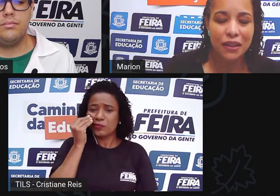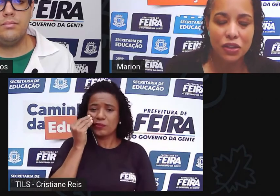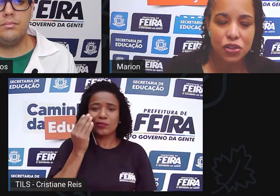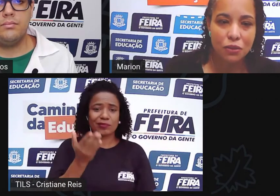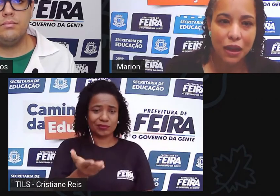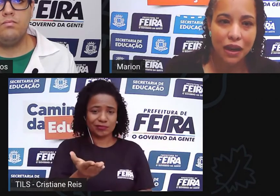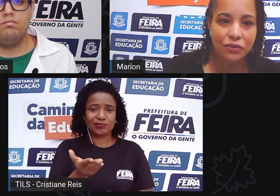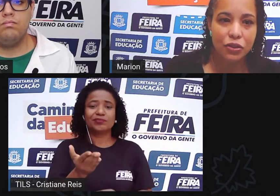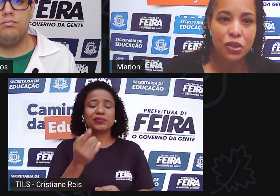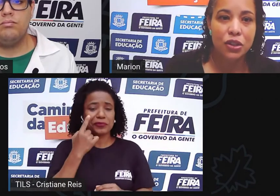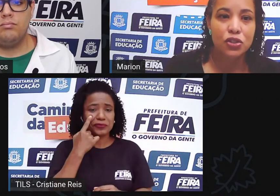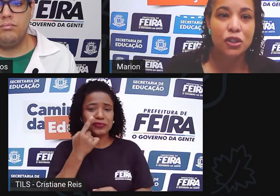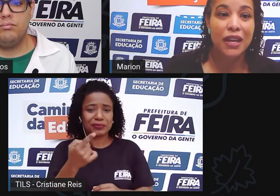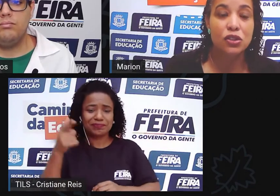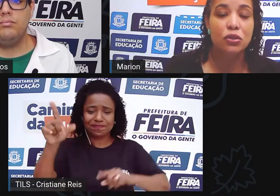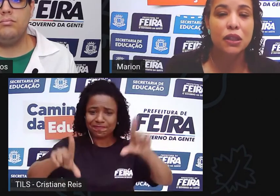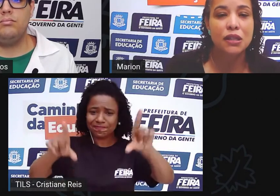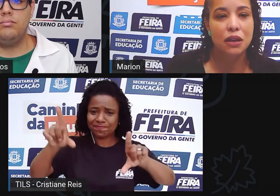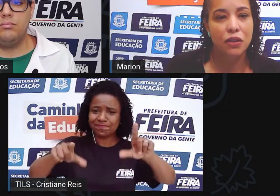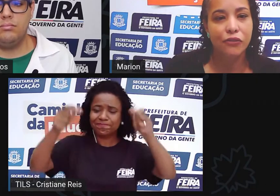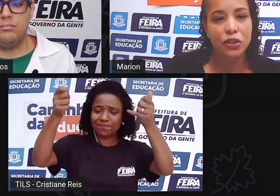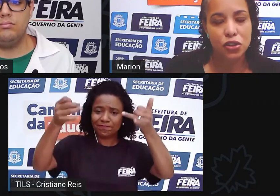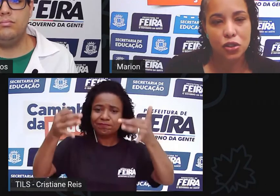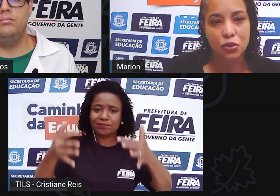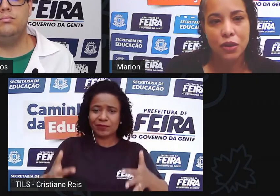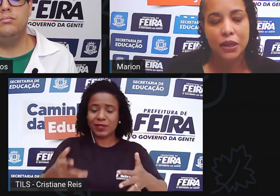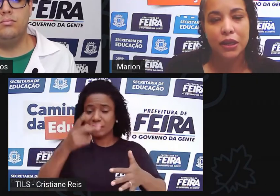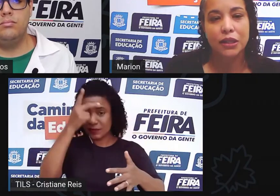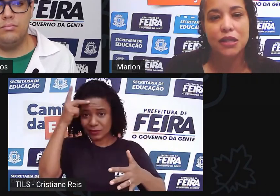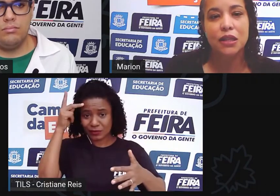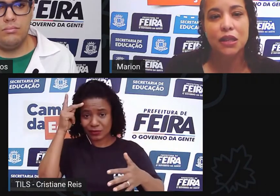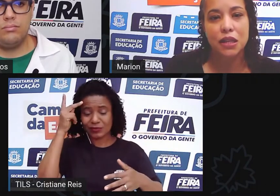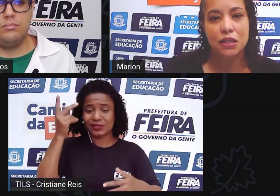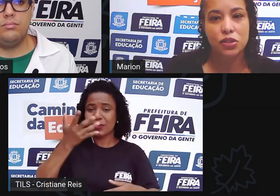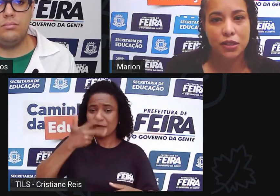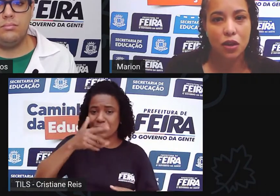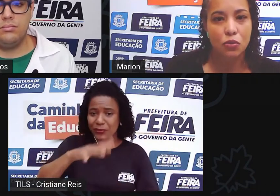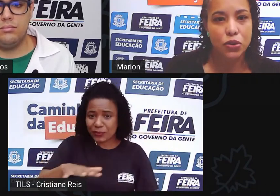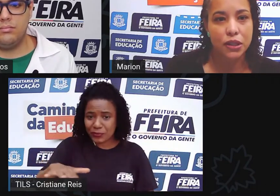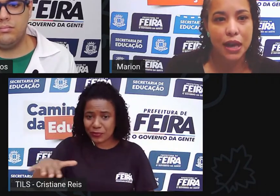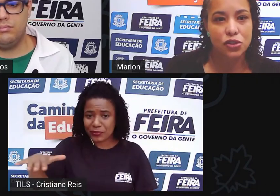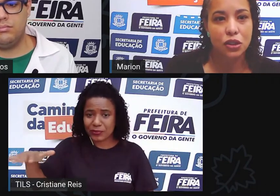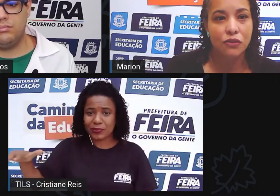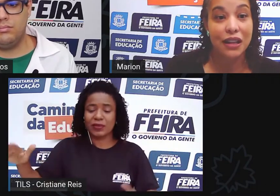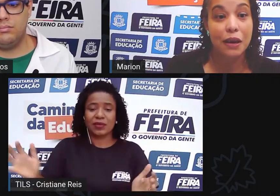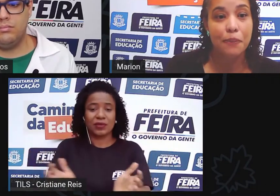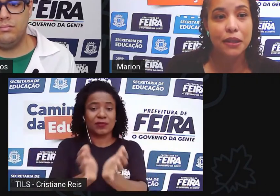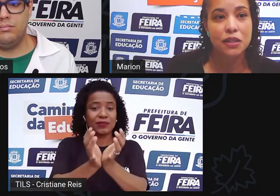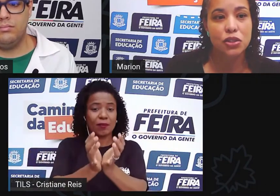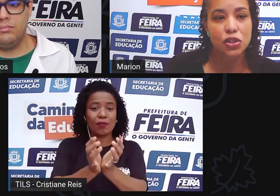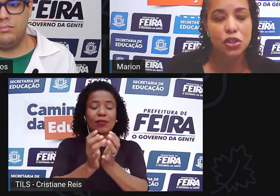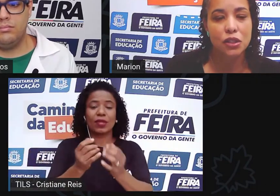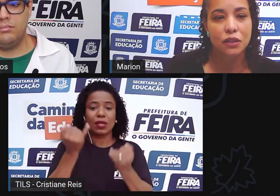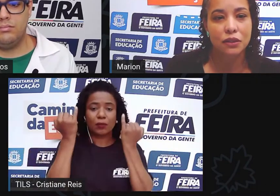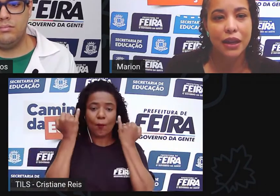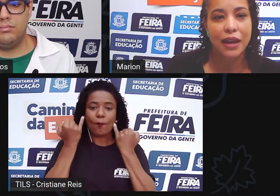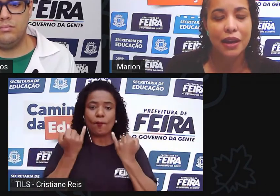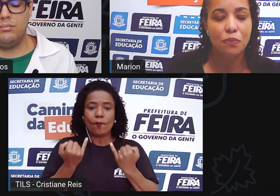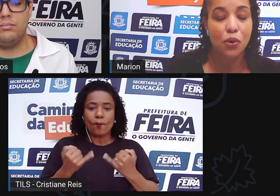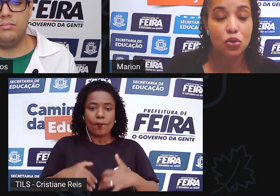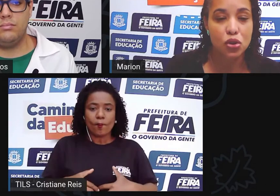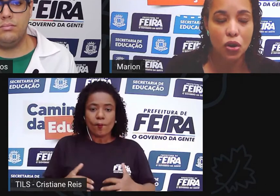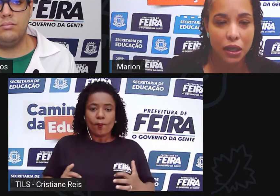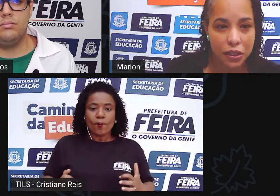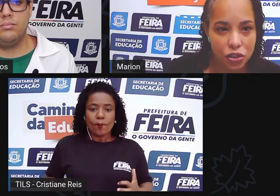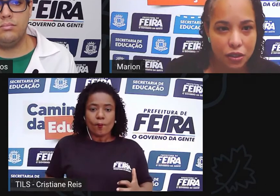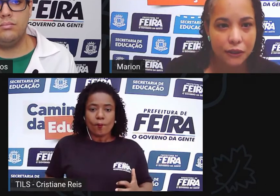bem lastimável de desnutrição infantil entre as crianças dessa comunidade. Então, vale a pena assistir, né? É um